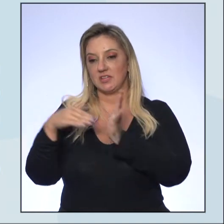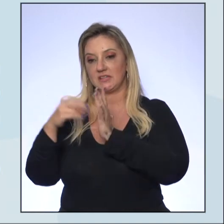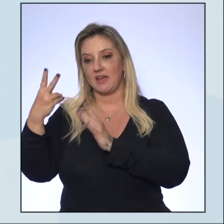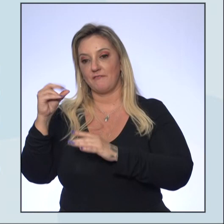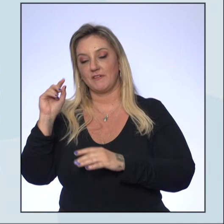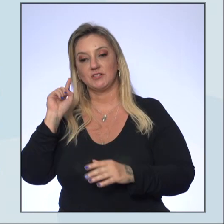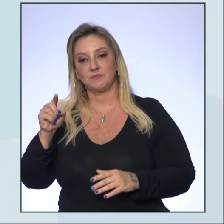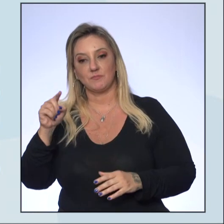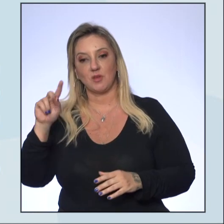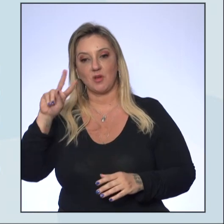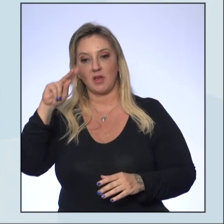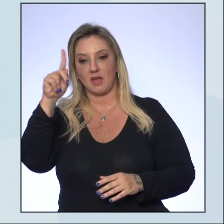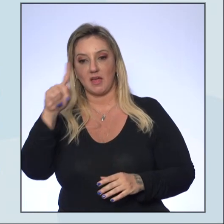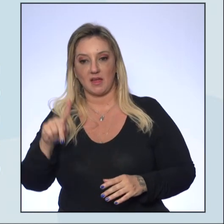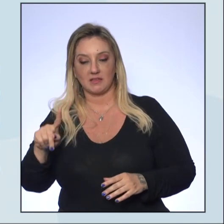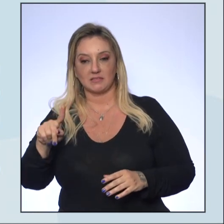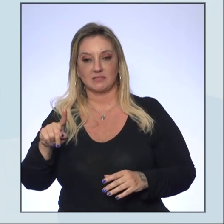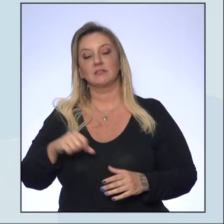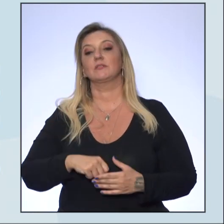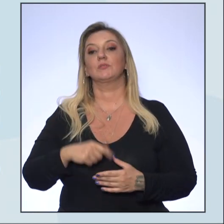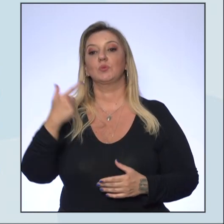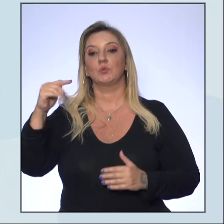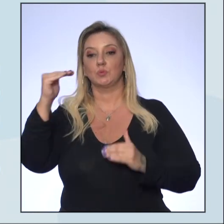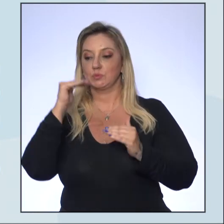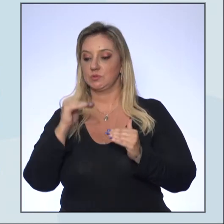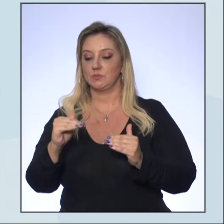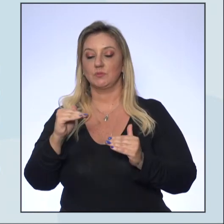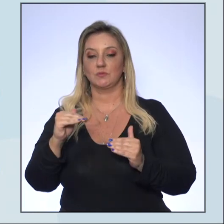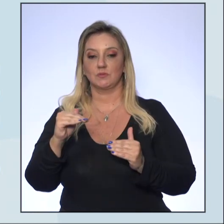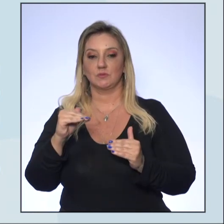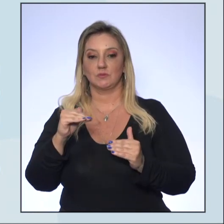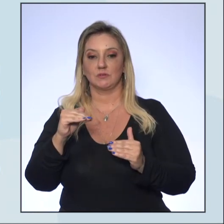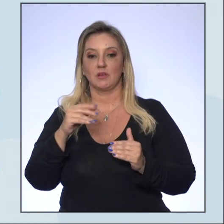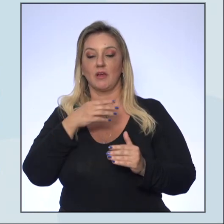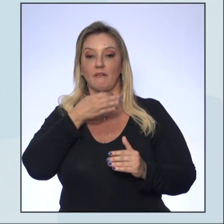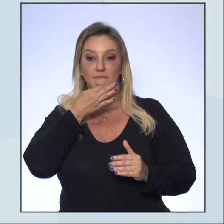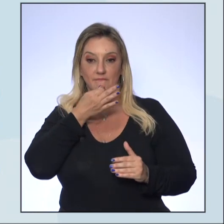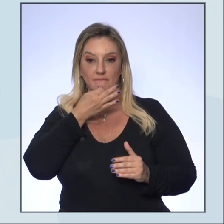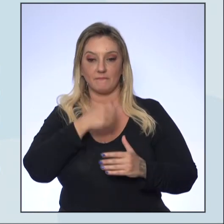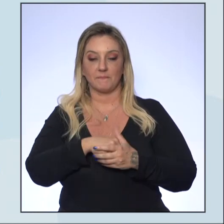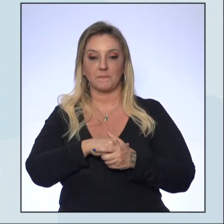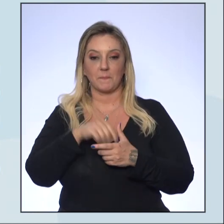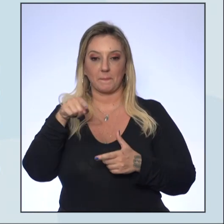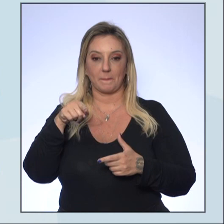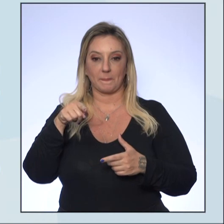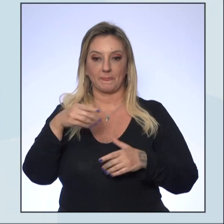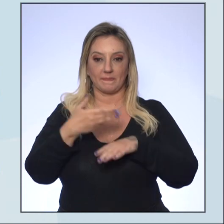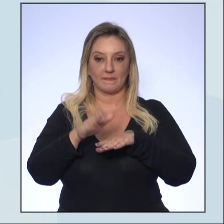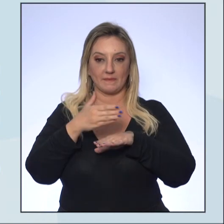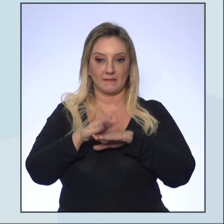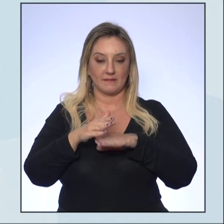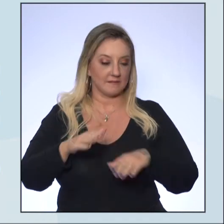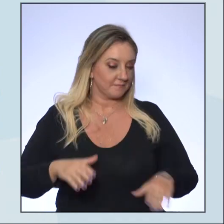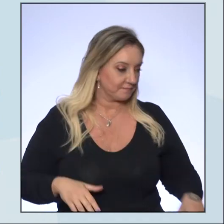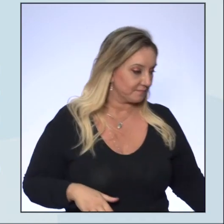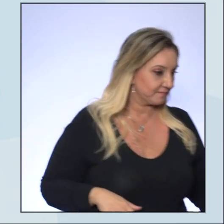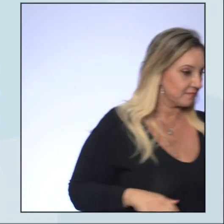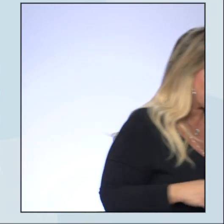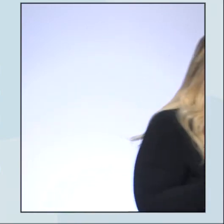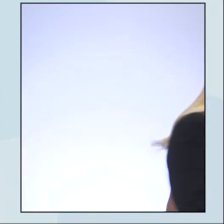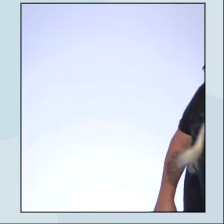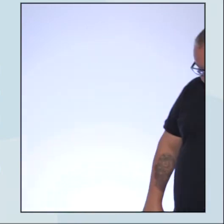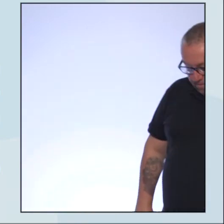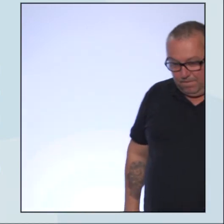Hz. Tem lá, ó. E o último item que nós comentamos. Esse exercício é um exercício de interpretação